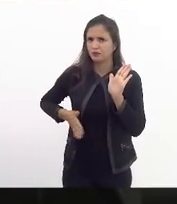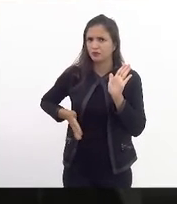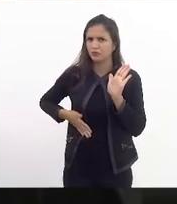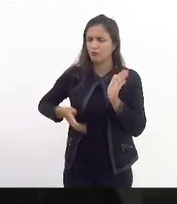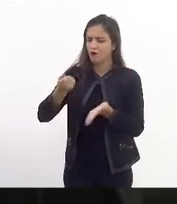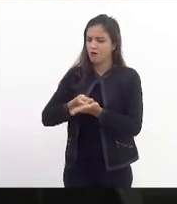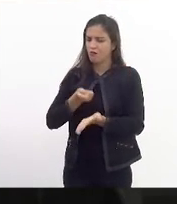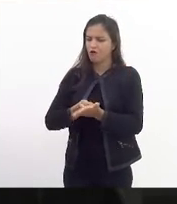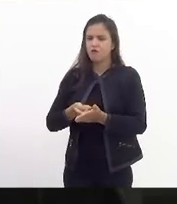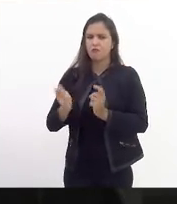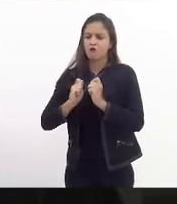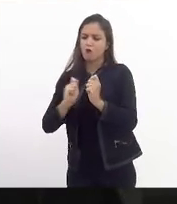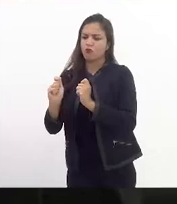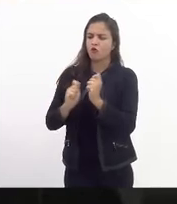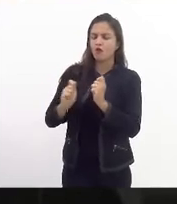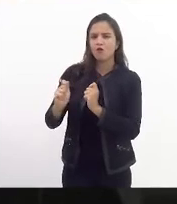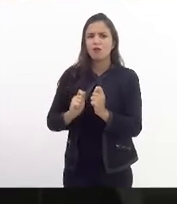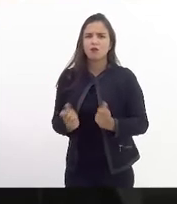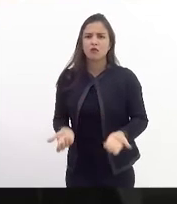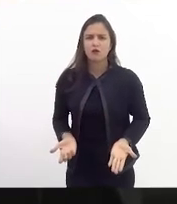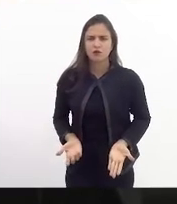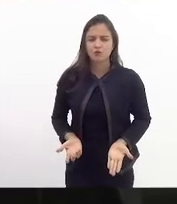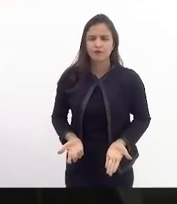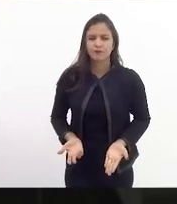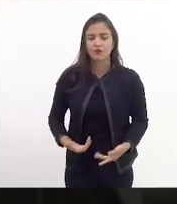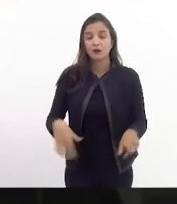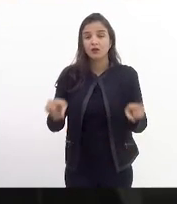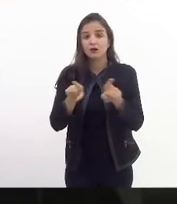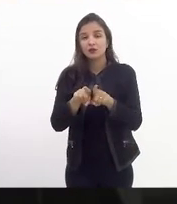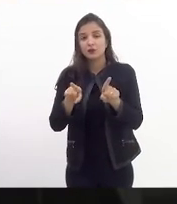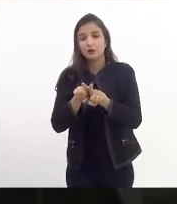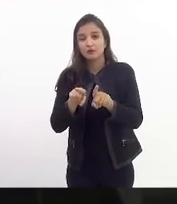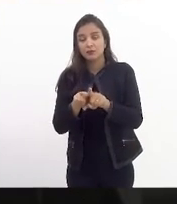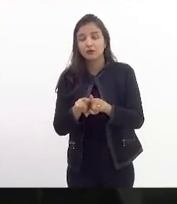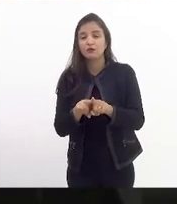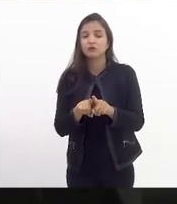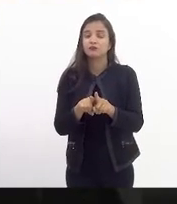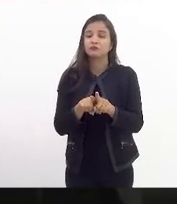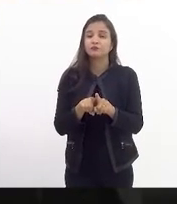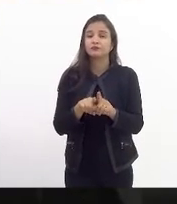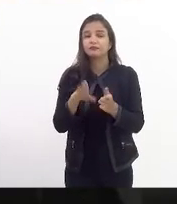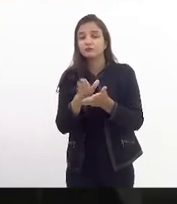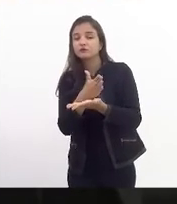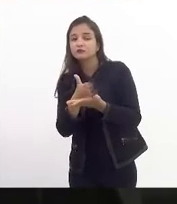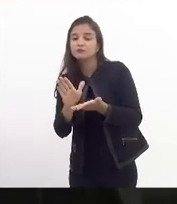E, ao mesmo tempo, alguns segmentos